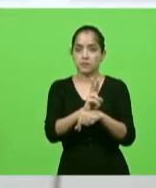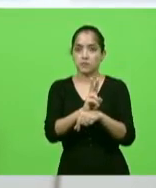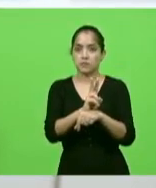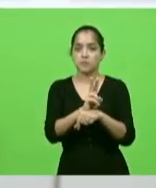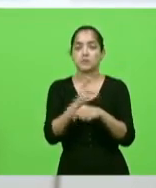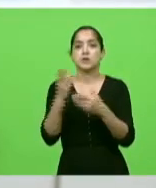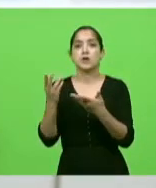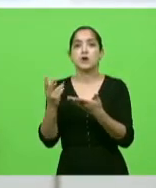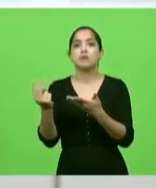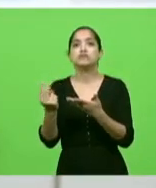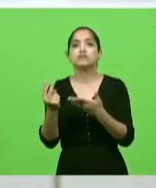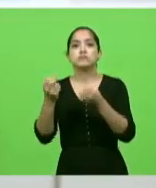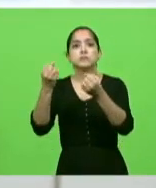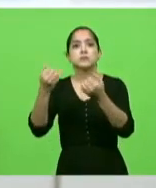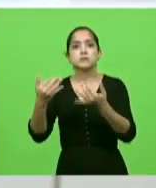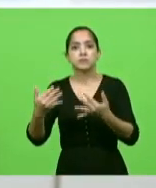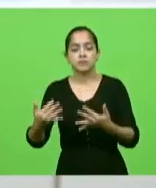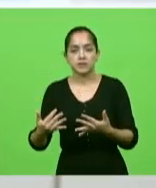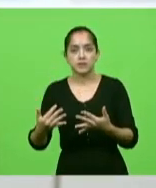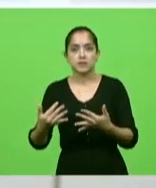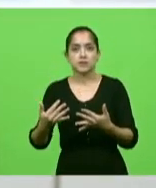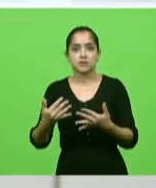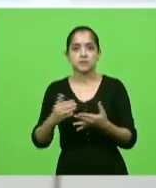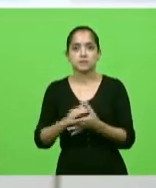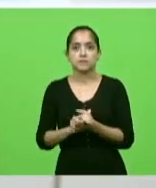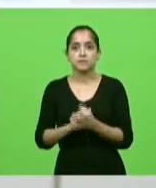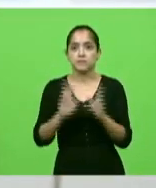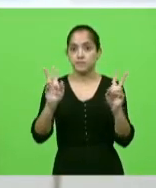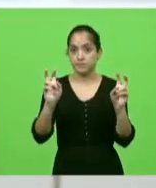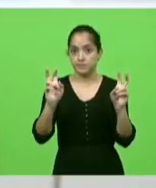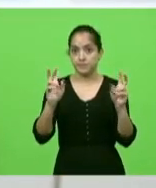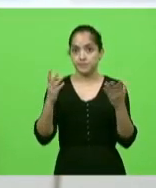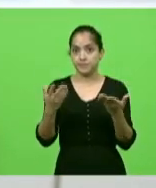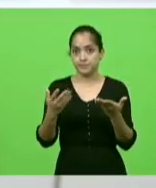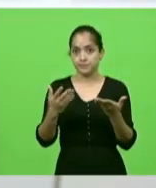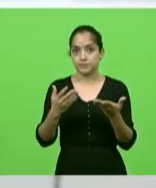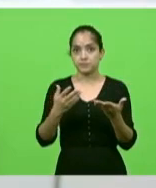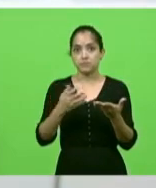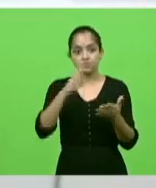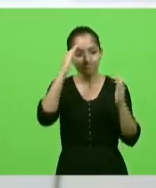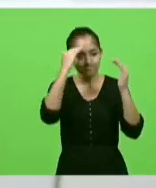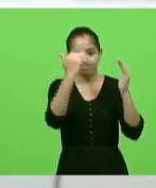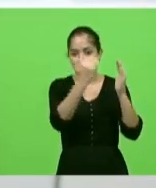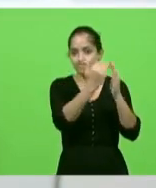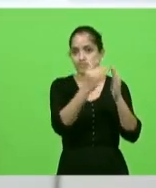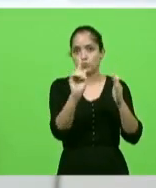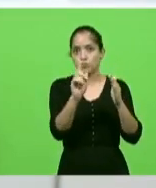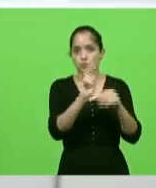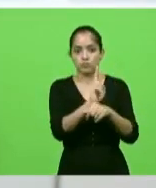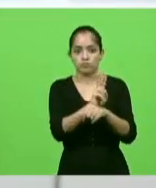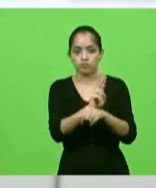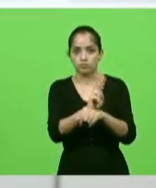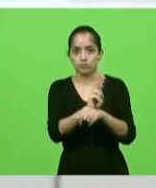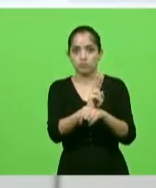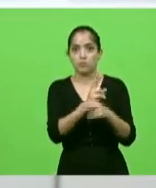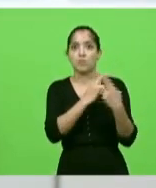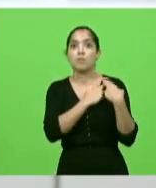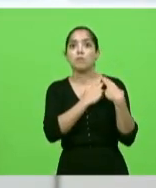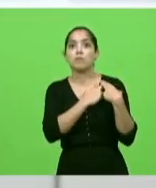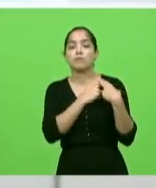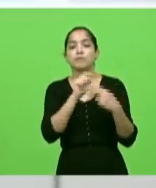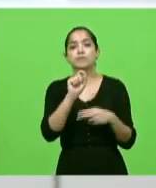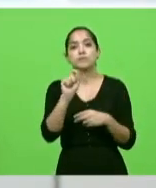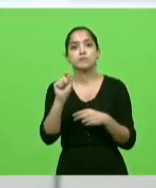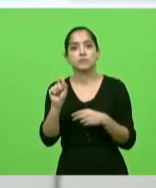Rogério Pacheco com deram o disco "o descumprimento do dever de fiscalizar a carreta a